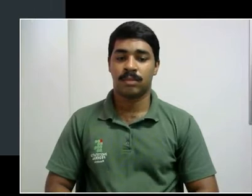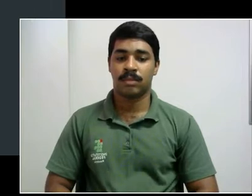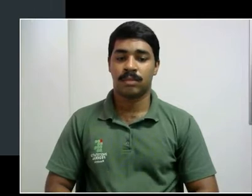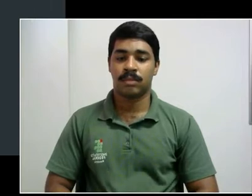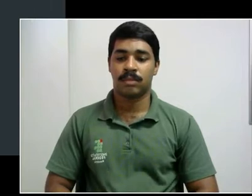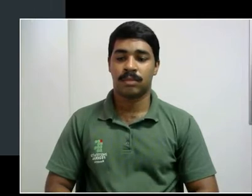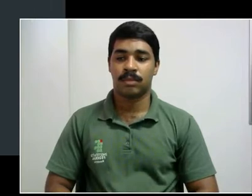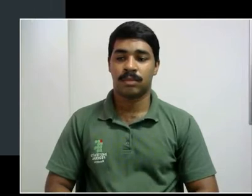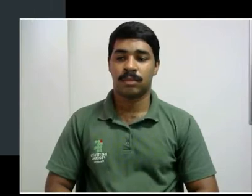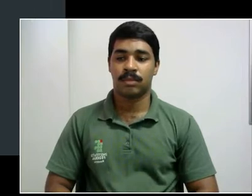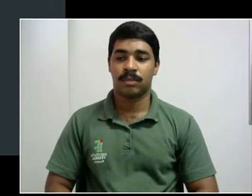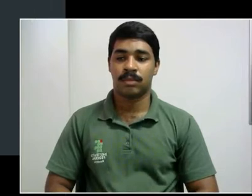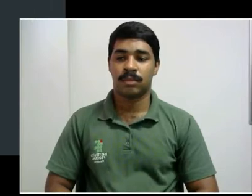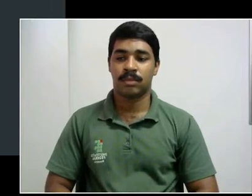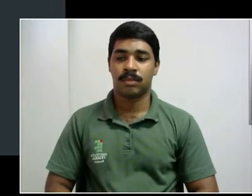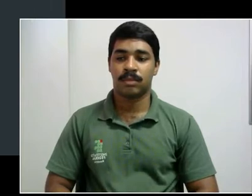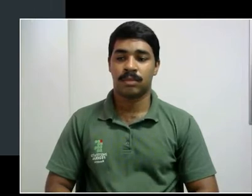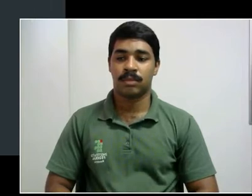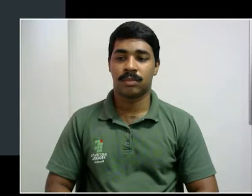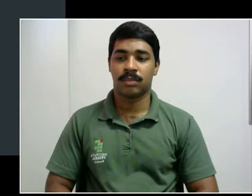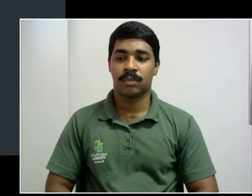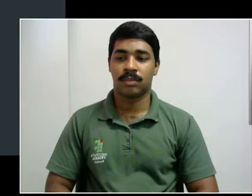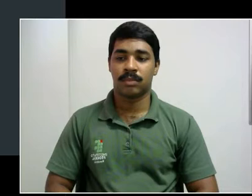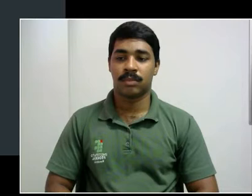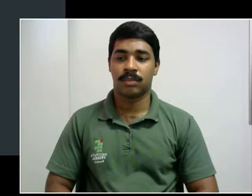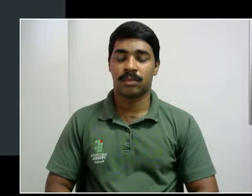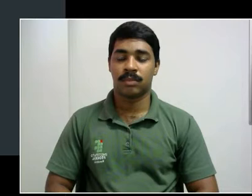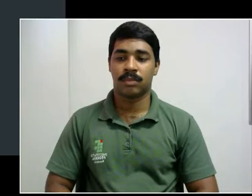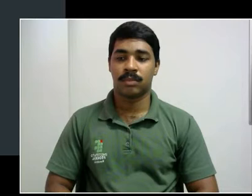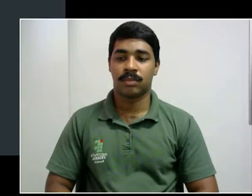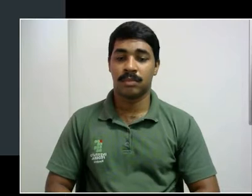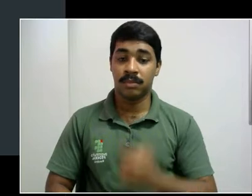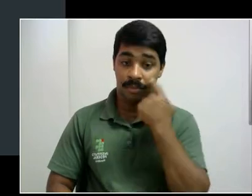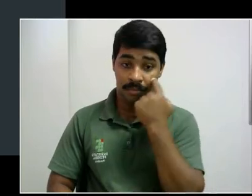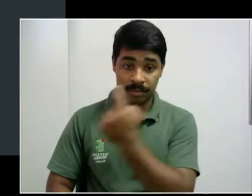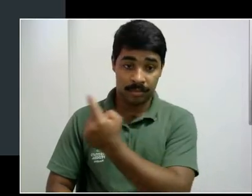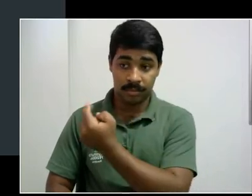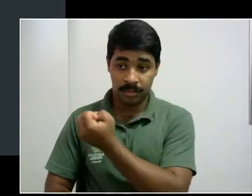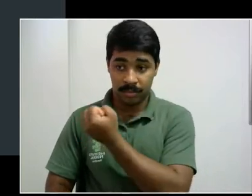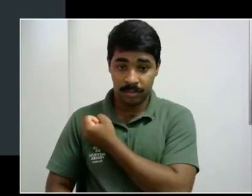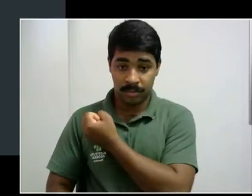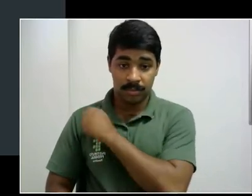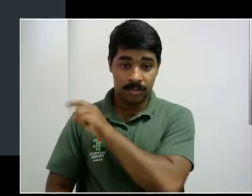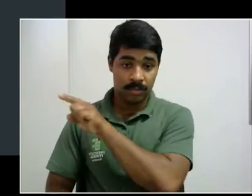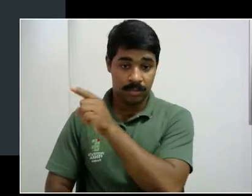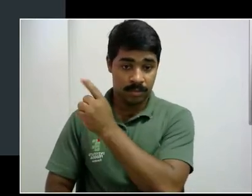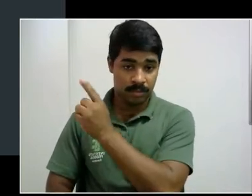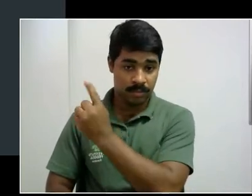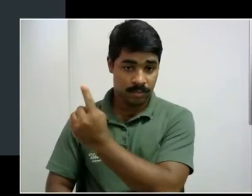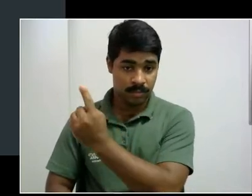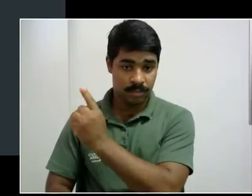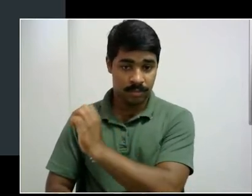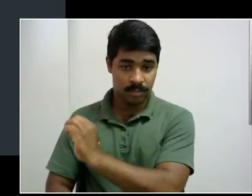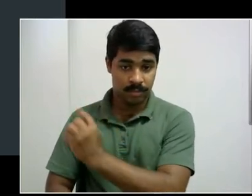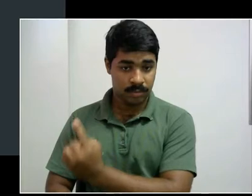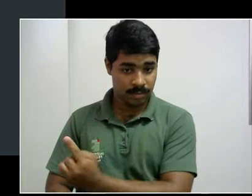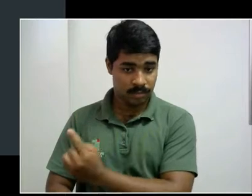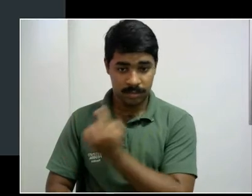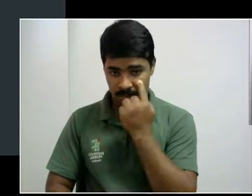y, e aqui a coordenada dela, tá? Então você vai, os valores, repetindo, esses valores aqui são valores